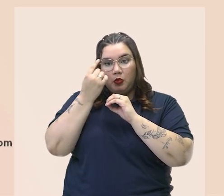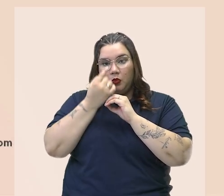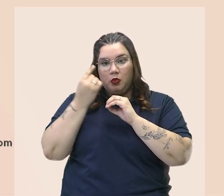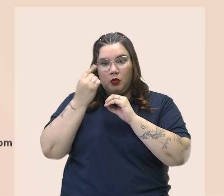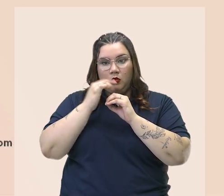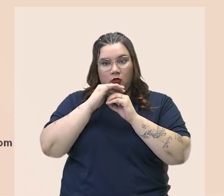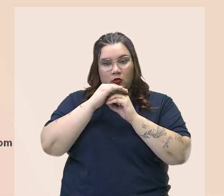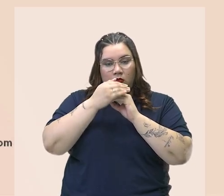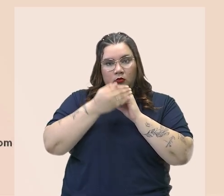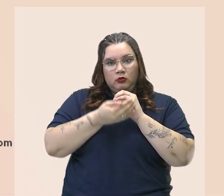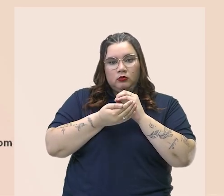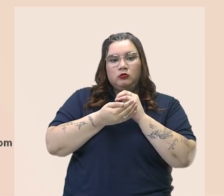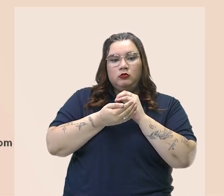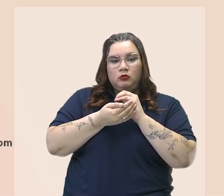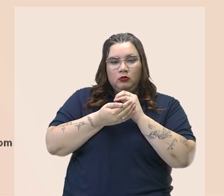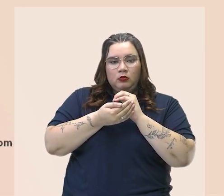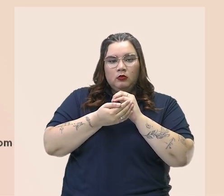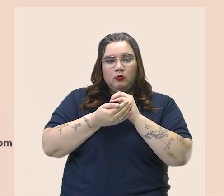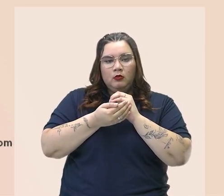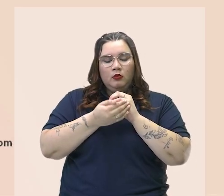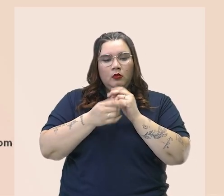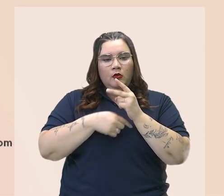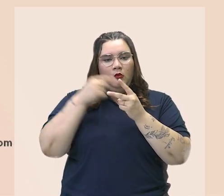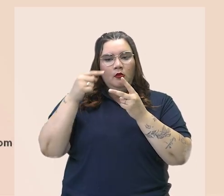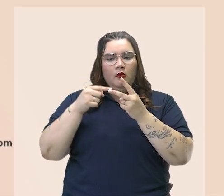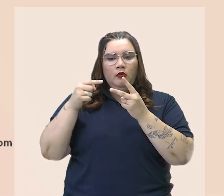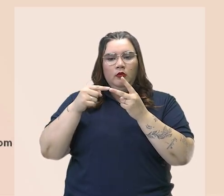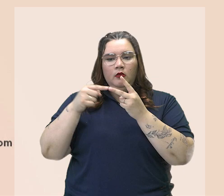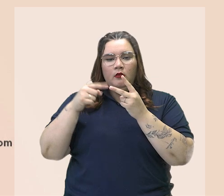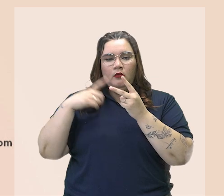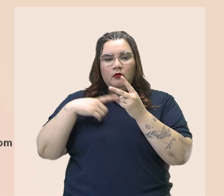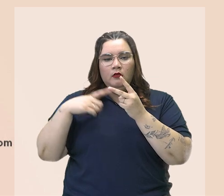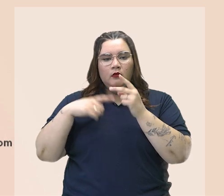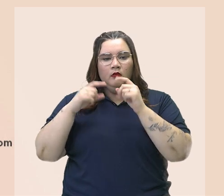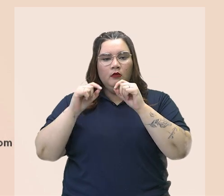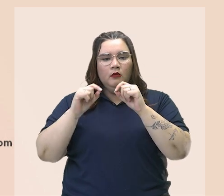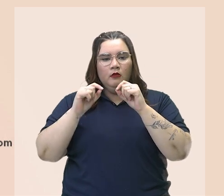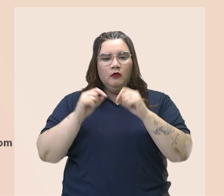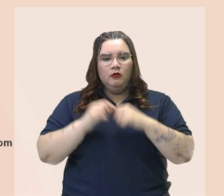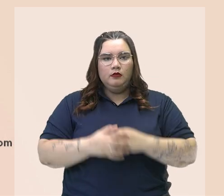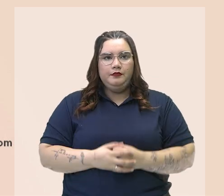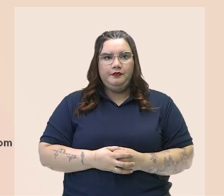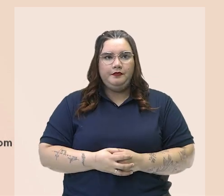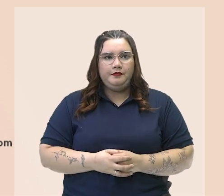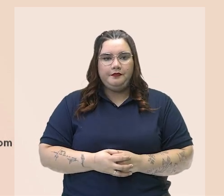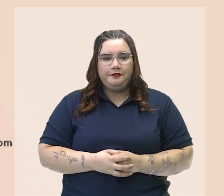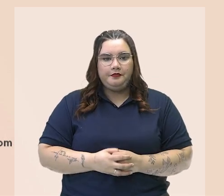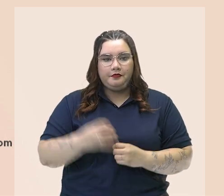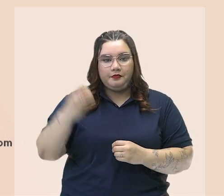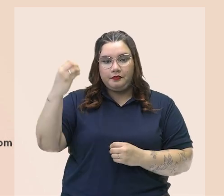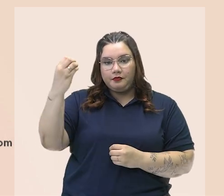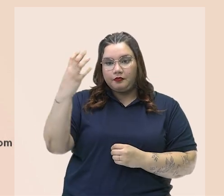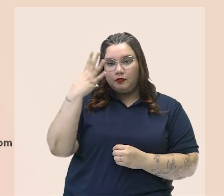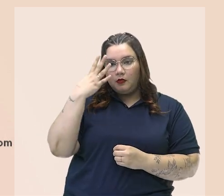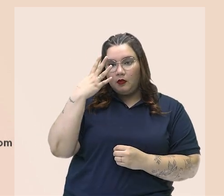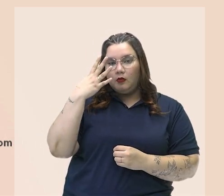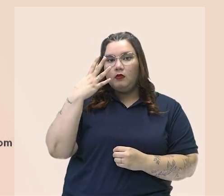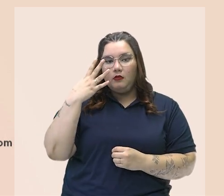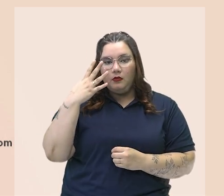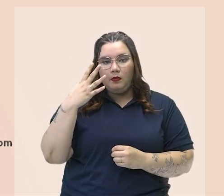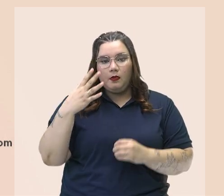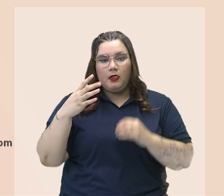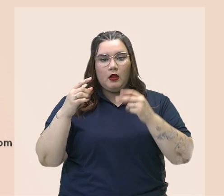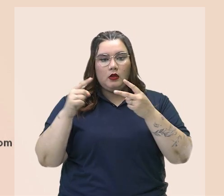primeiro contato com a luz é na córnea. Aí depois vem esse raio luminoso penetra no olho passando